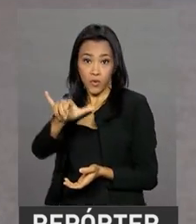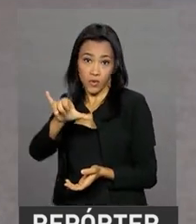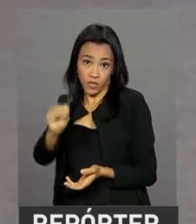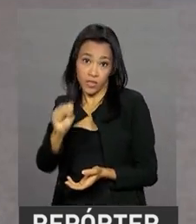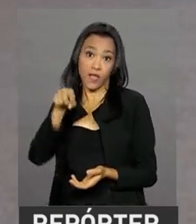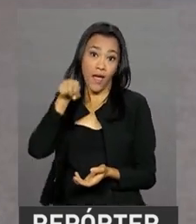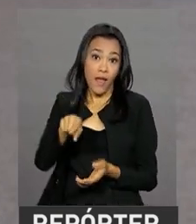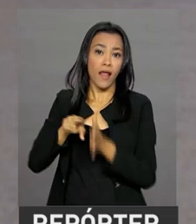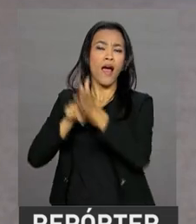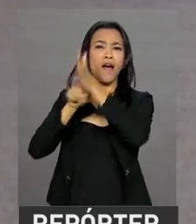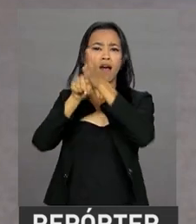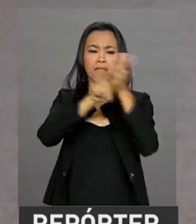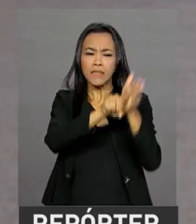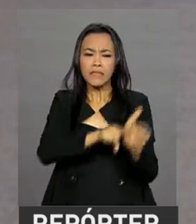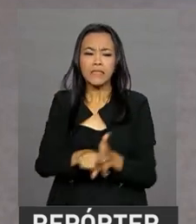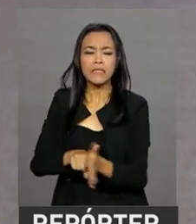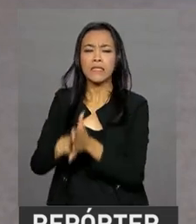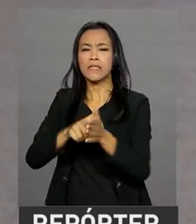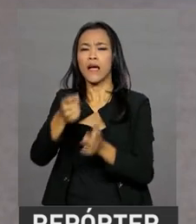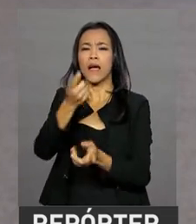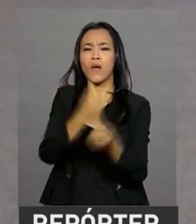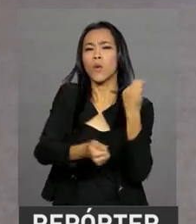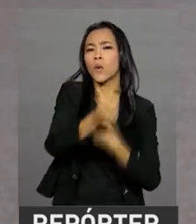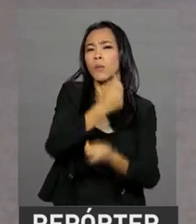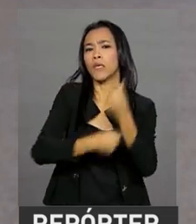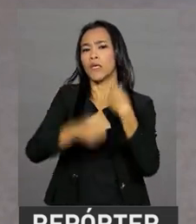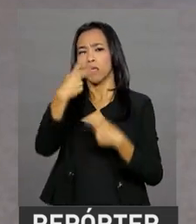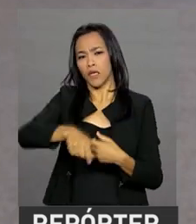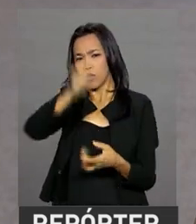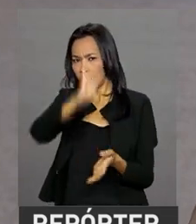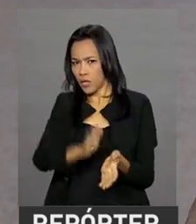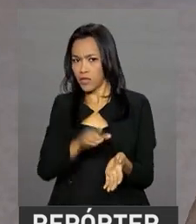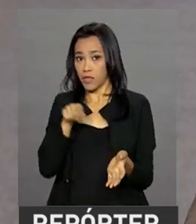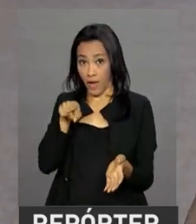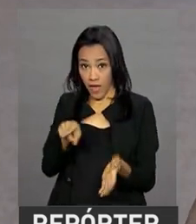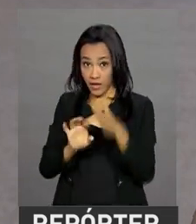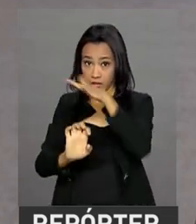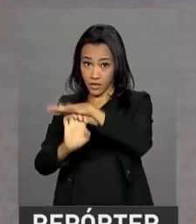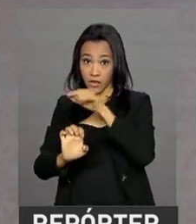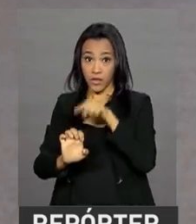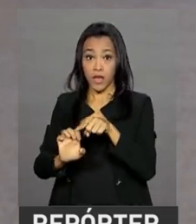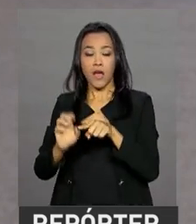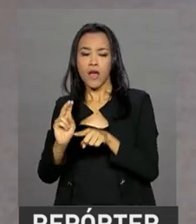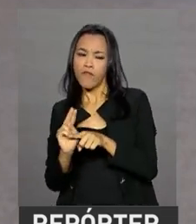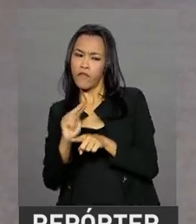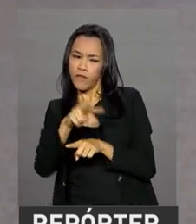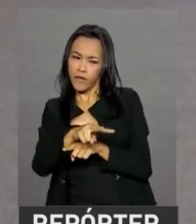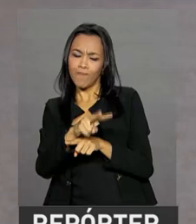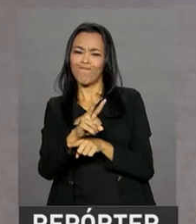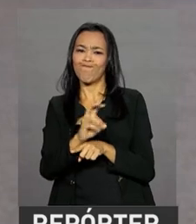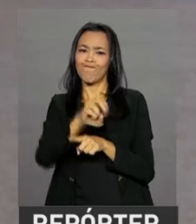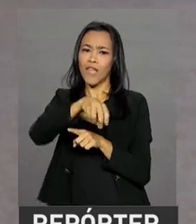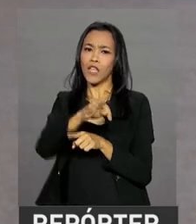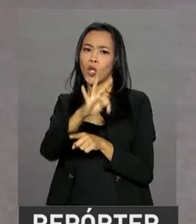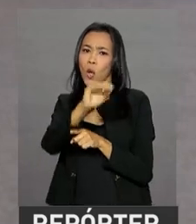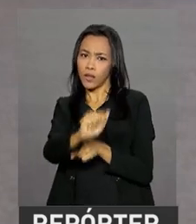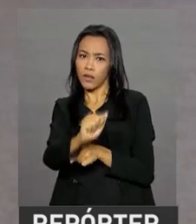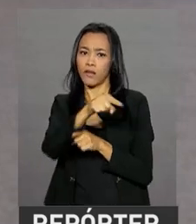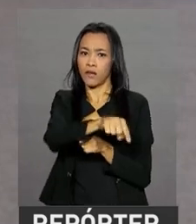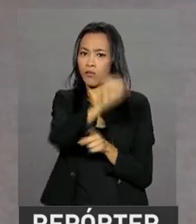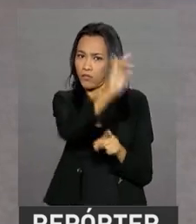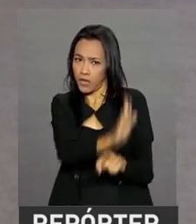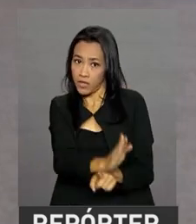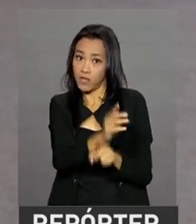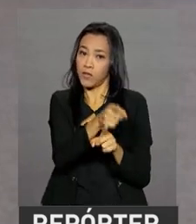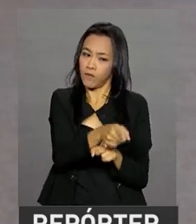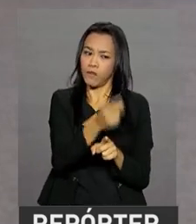e econômica no Brasil e, segundo a agência, a melhora da nota, a melhora efetivamente da nota está condicionada